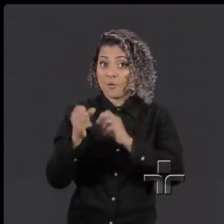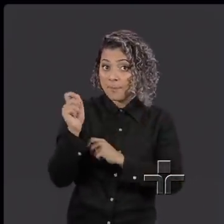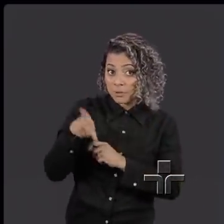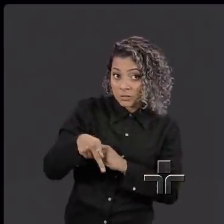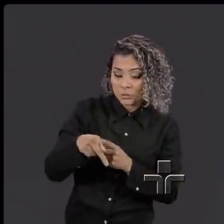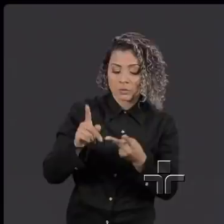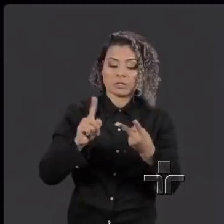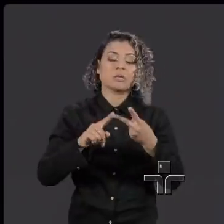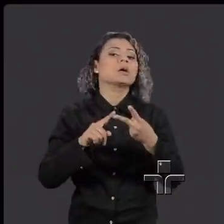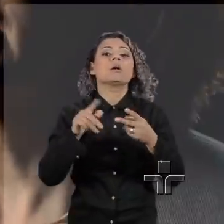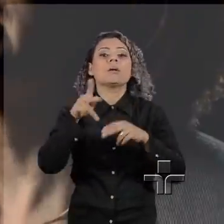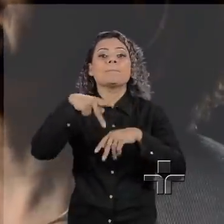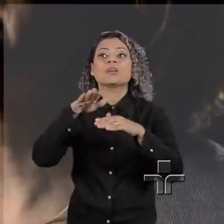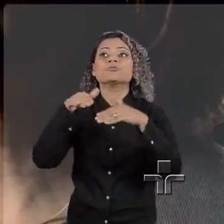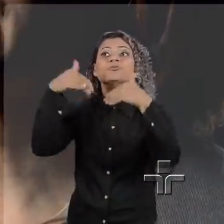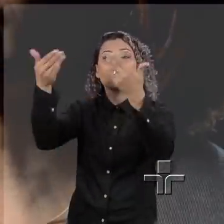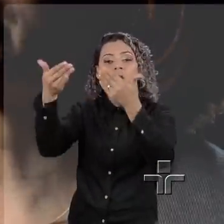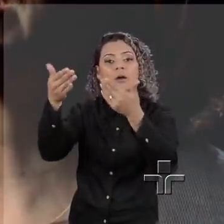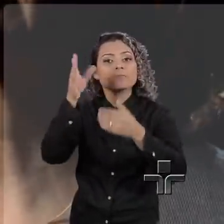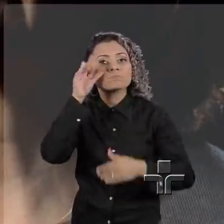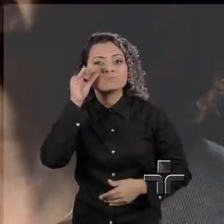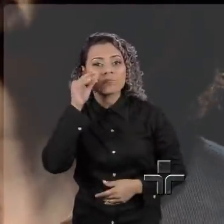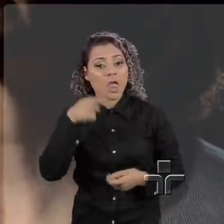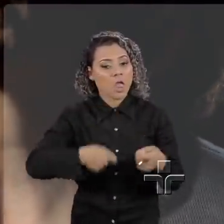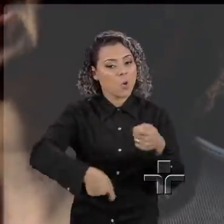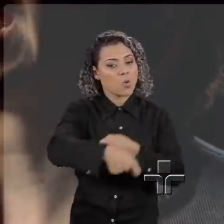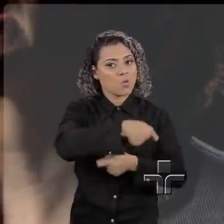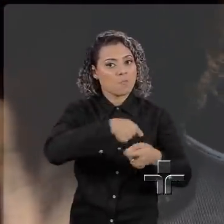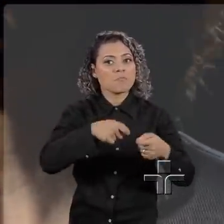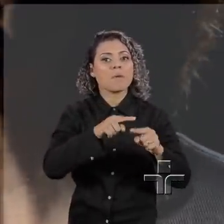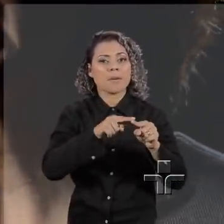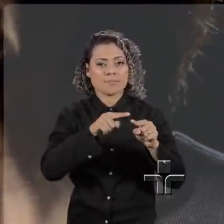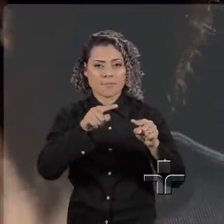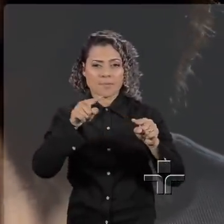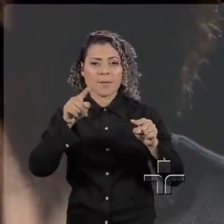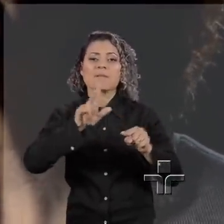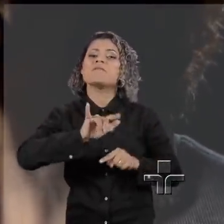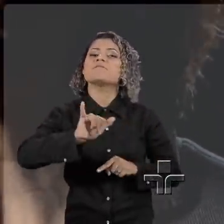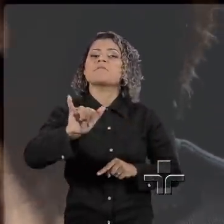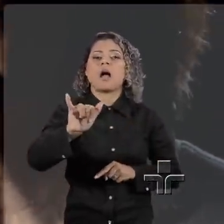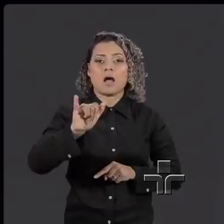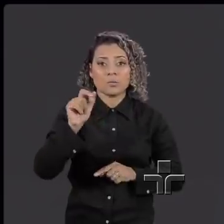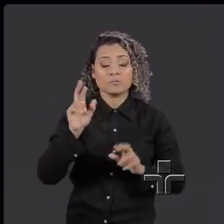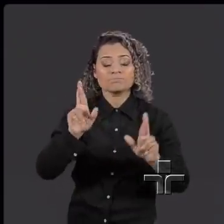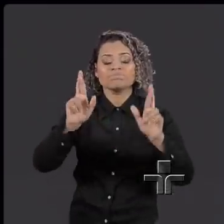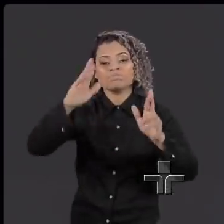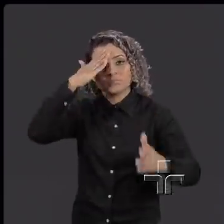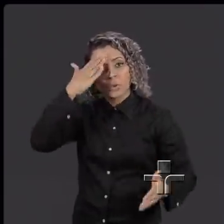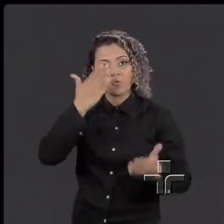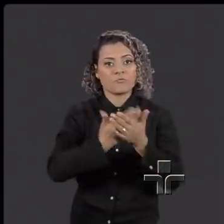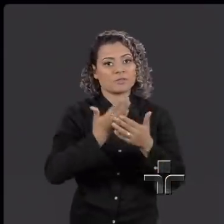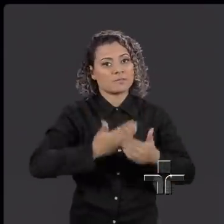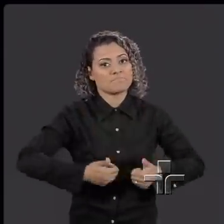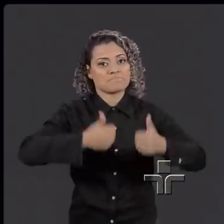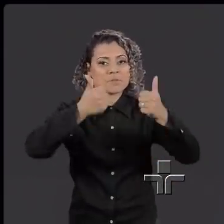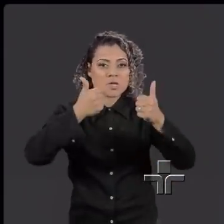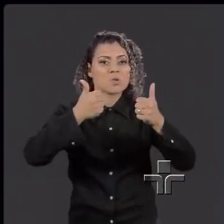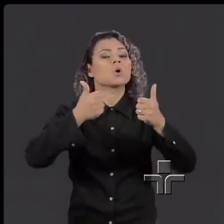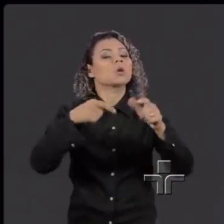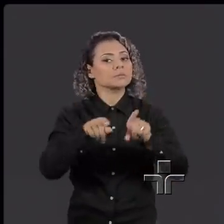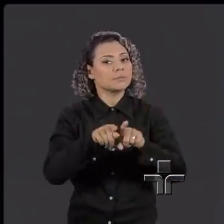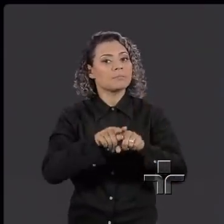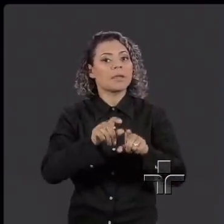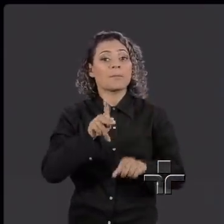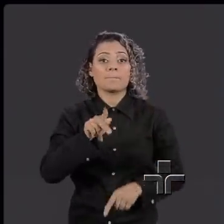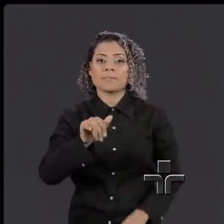e o cenário externo, e uma economia que vai se recuperar com uma expectativa, uma confiança maior, uma expectativa maior,